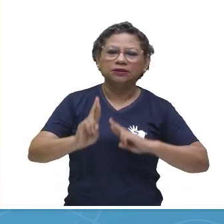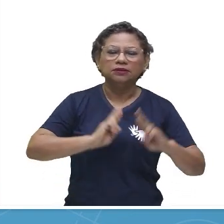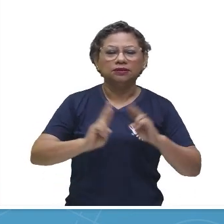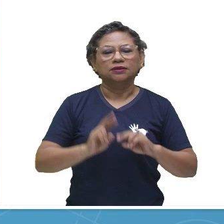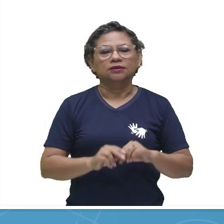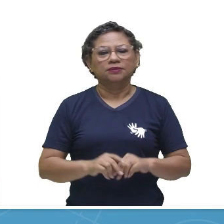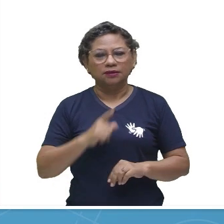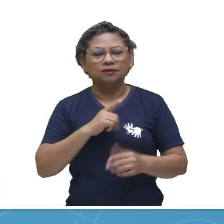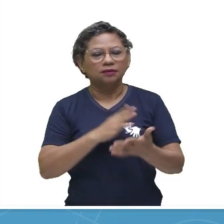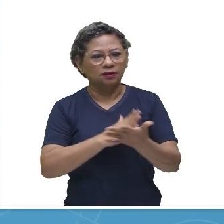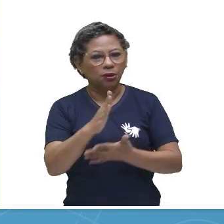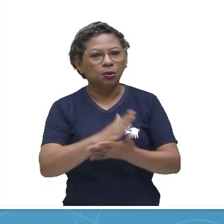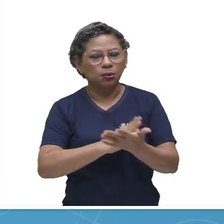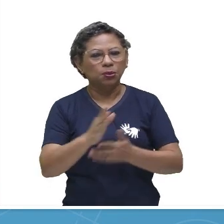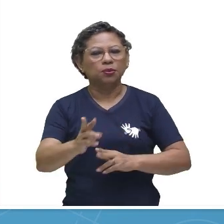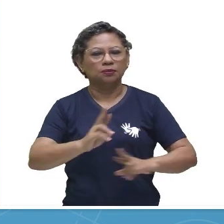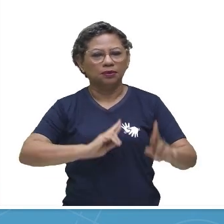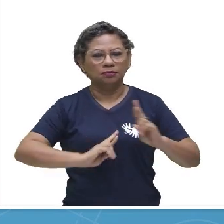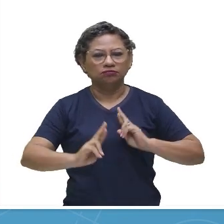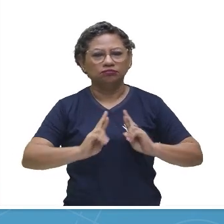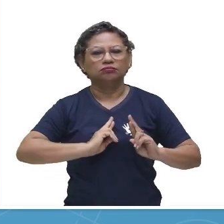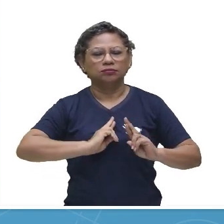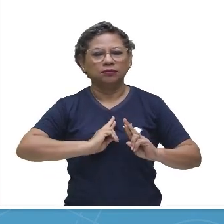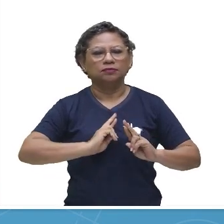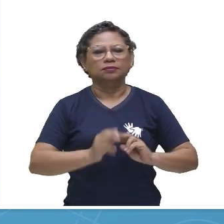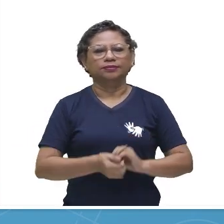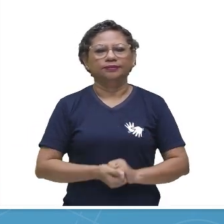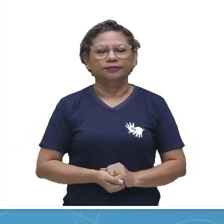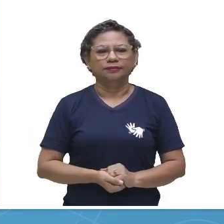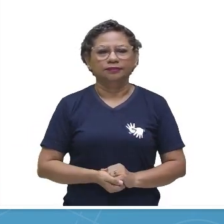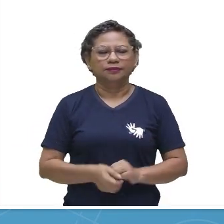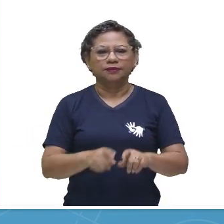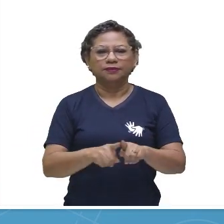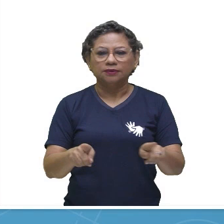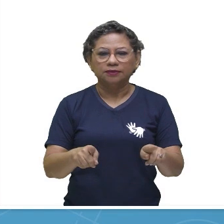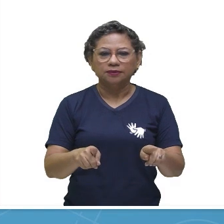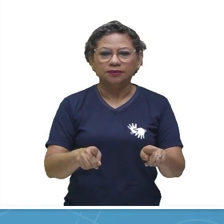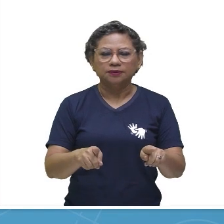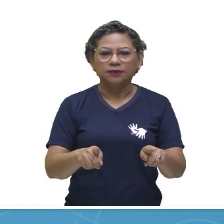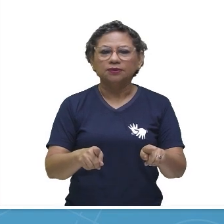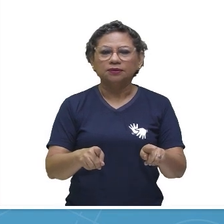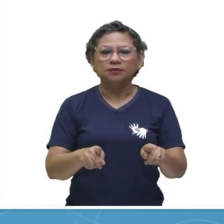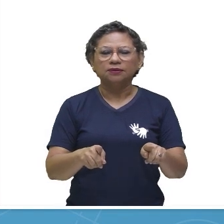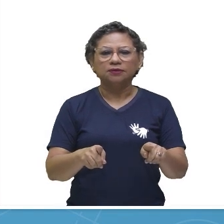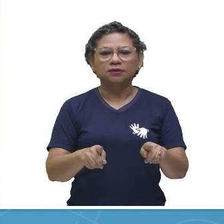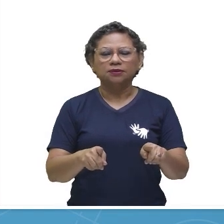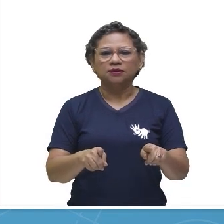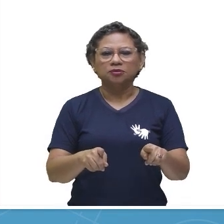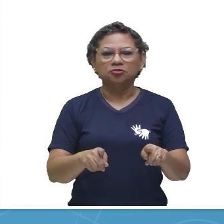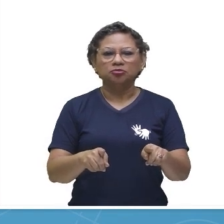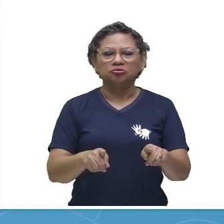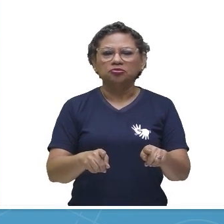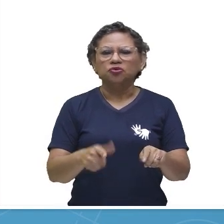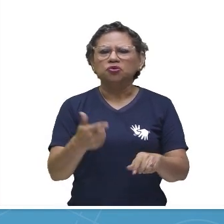ainda tivemos aí a resolução de algumas questões. No entanto, estamos repassando aqui que não houve uma